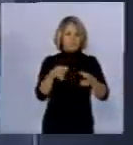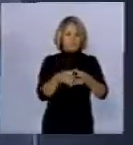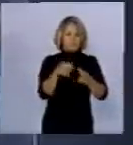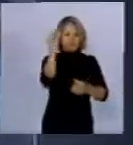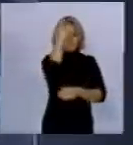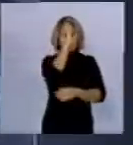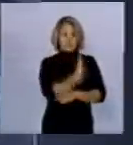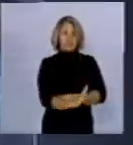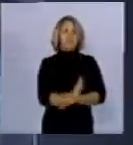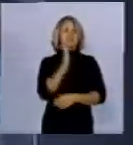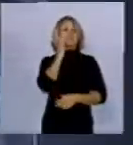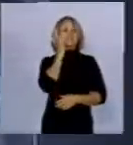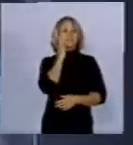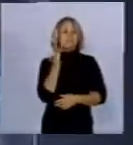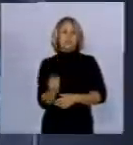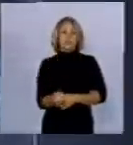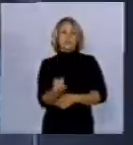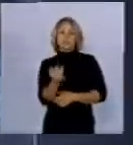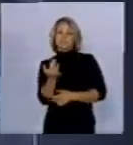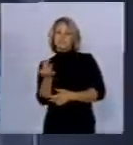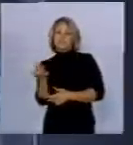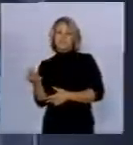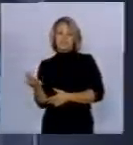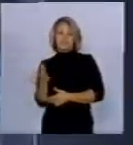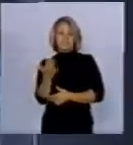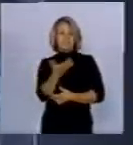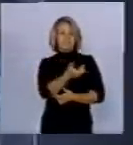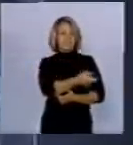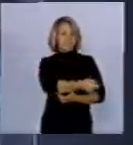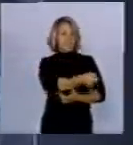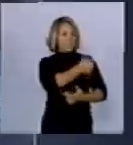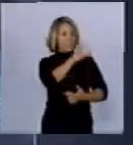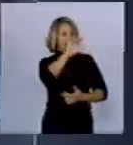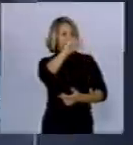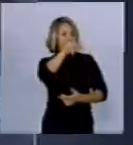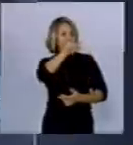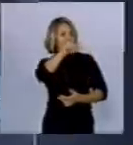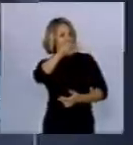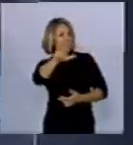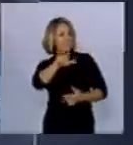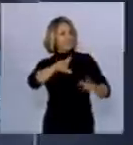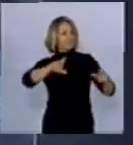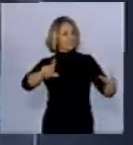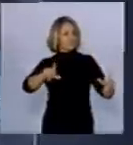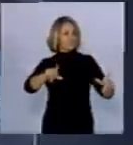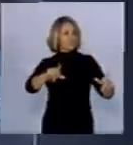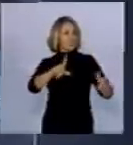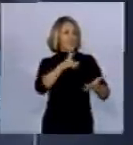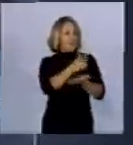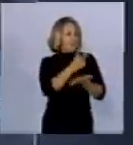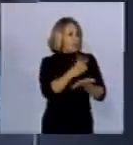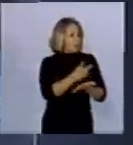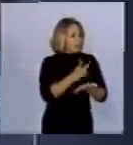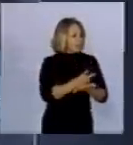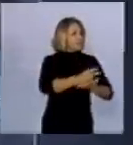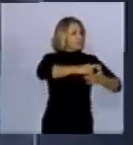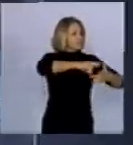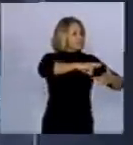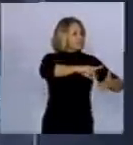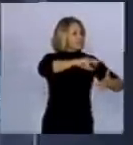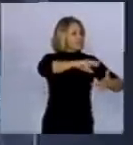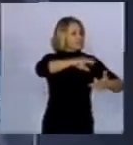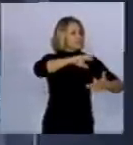reparar que a oferta dos canais é muito similar em todos eles são os mesmos canais estrangeiros ofertados nos mesmos tipos de